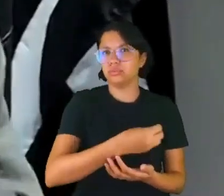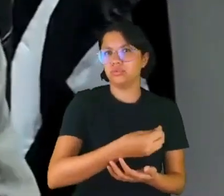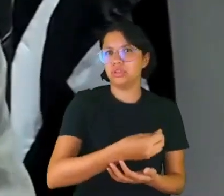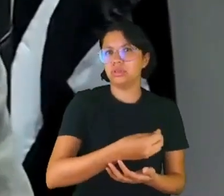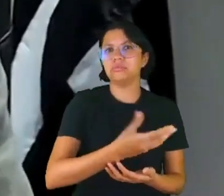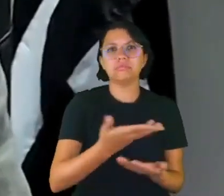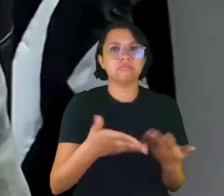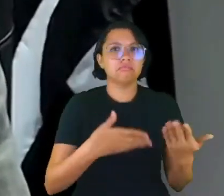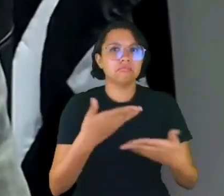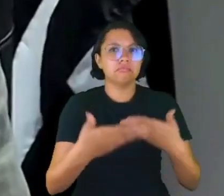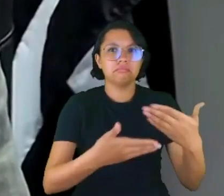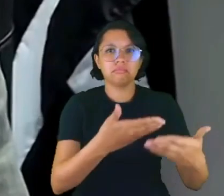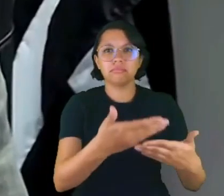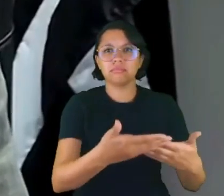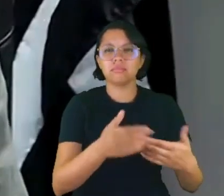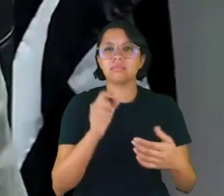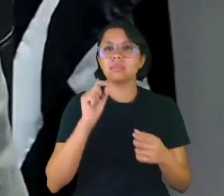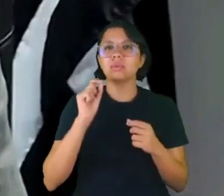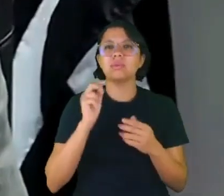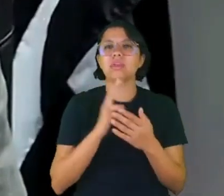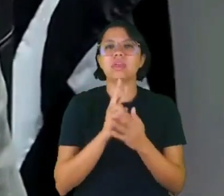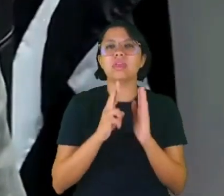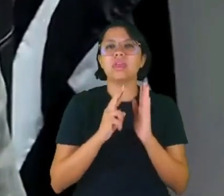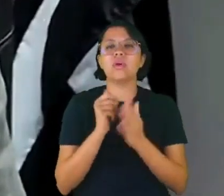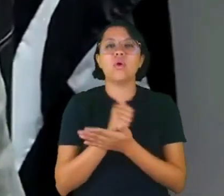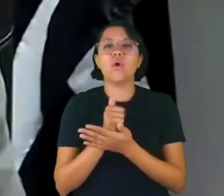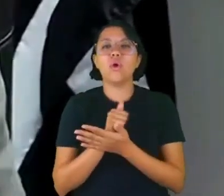filhos, netos? Que regulação nós vamos fazer?